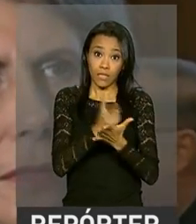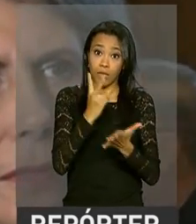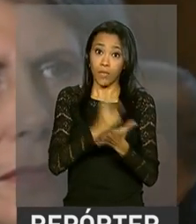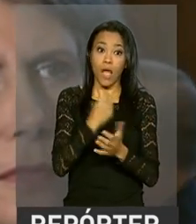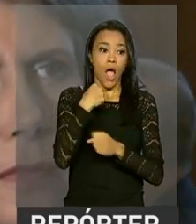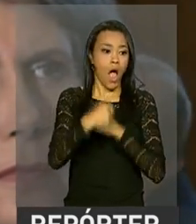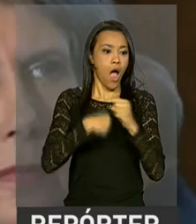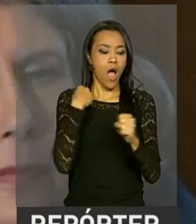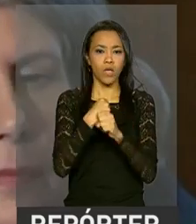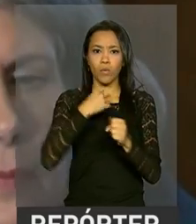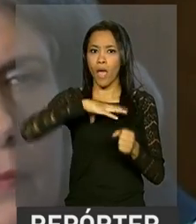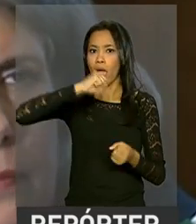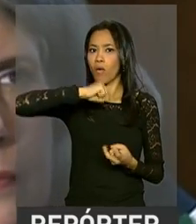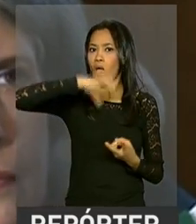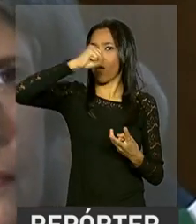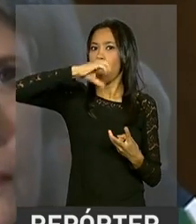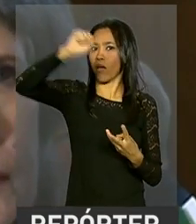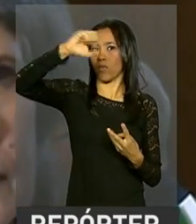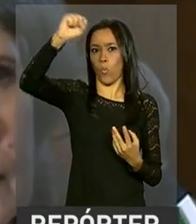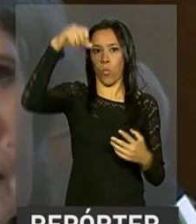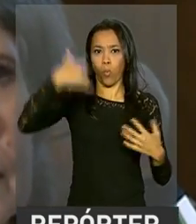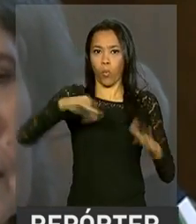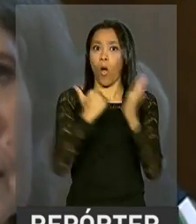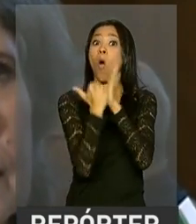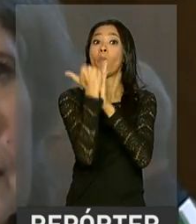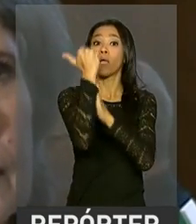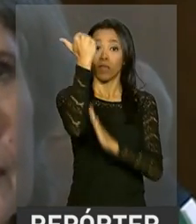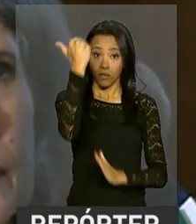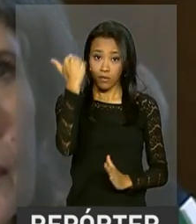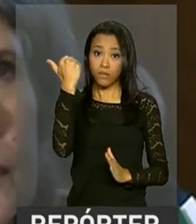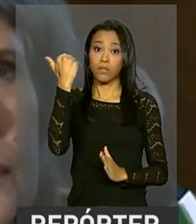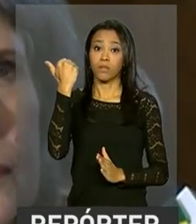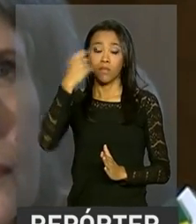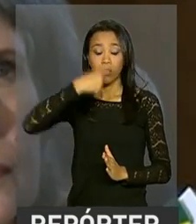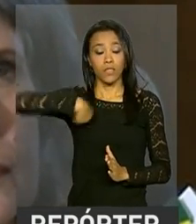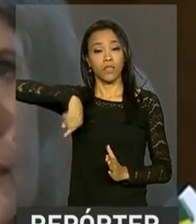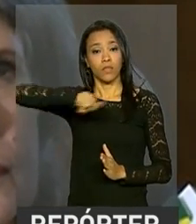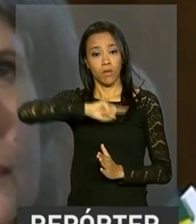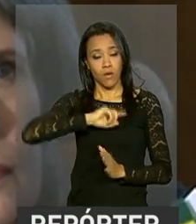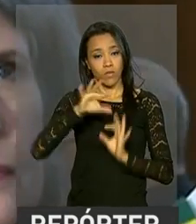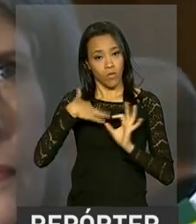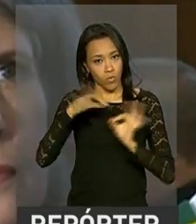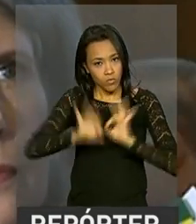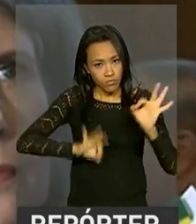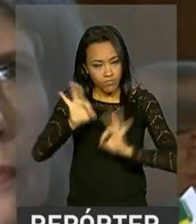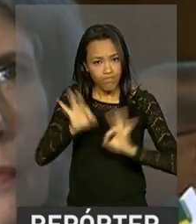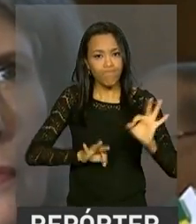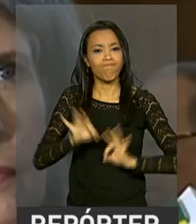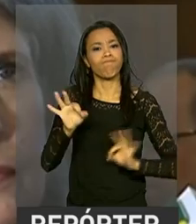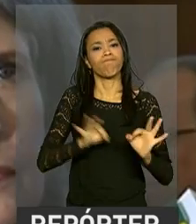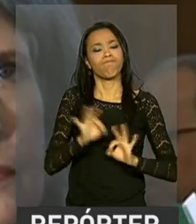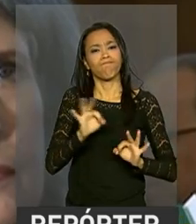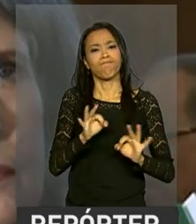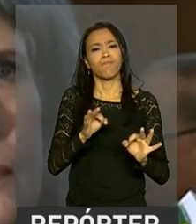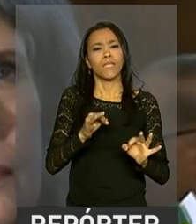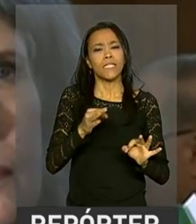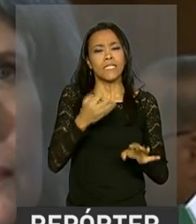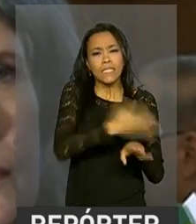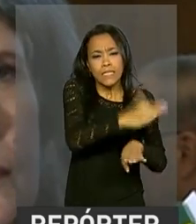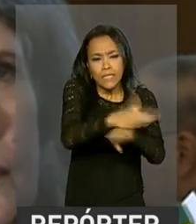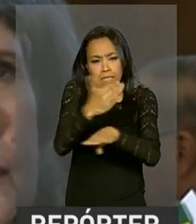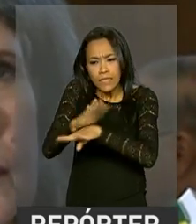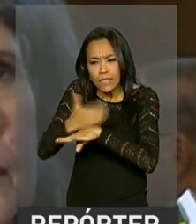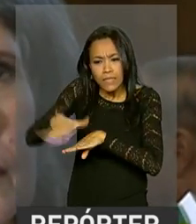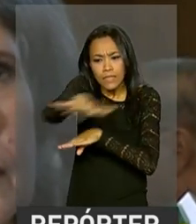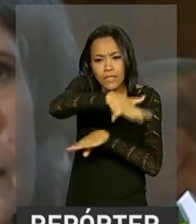cada ano batemos novos recordes, e que nós estamos investindo e habilitando muitos novos serviços nessa área,